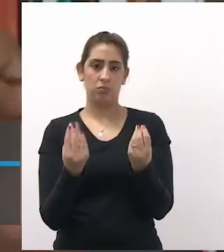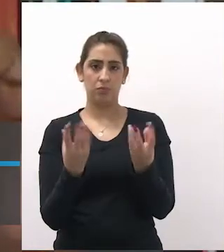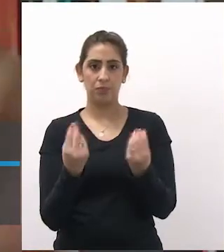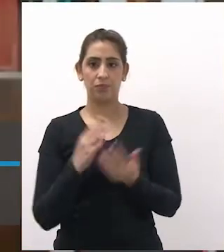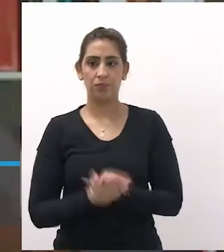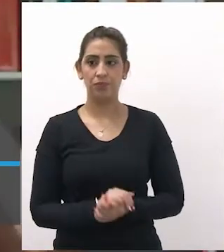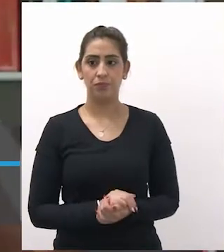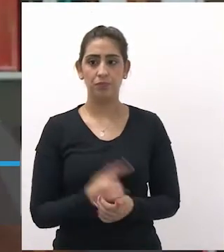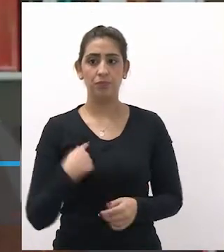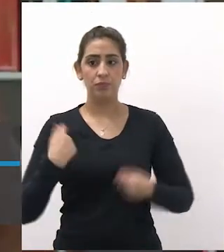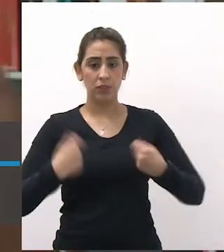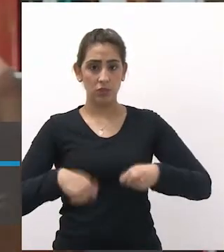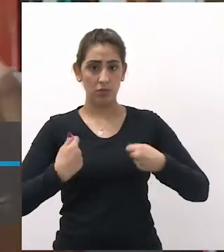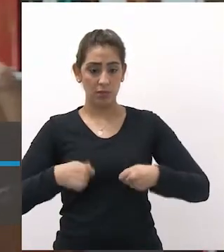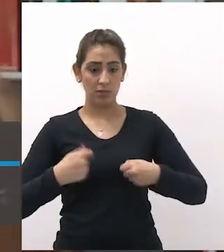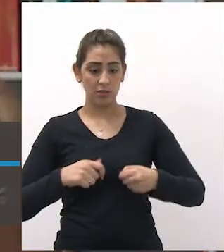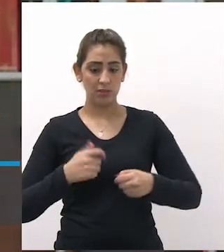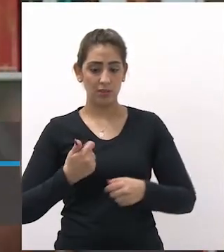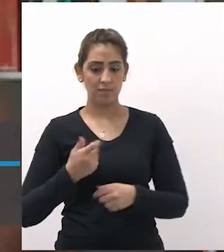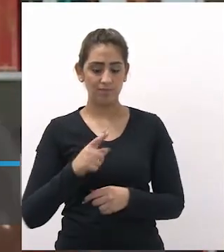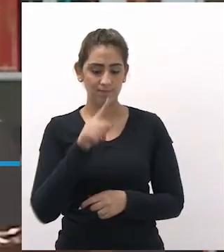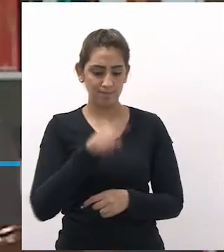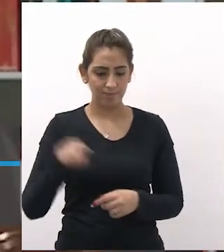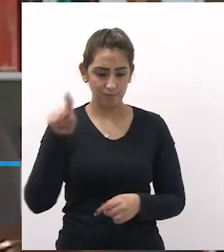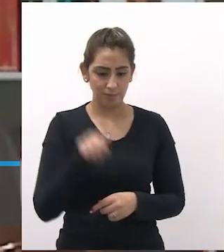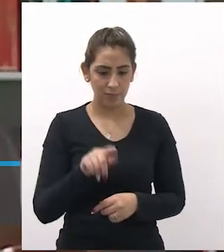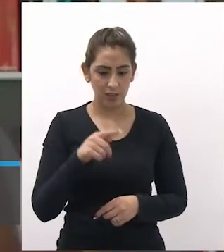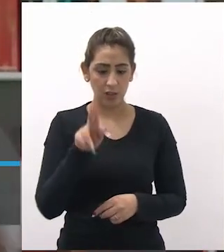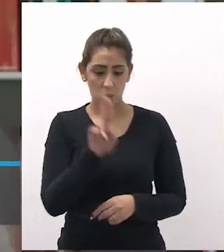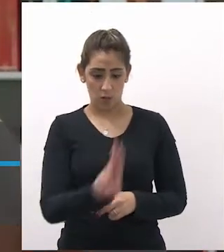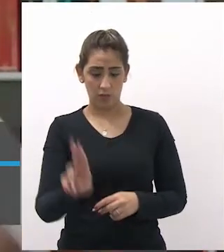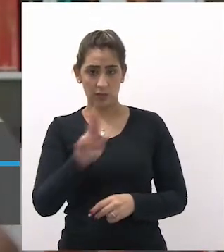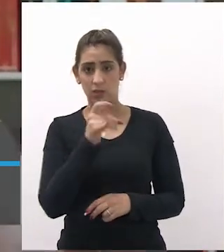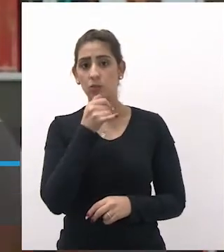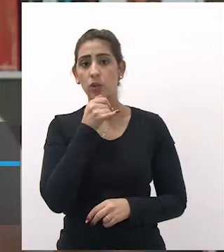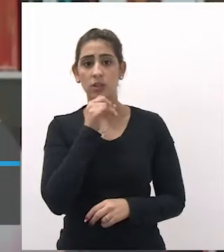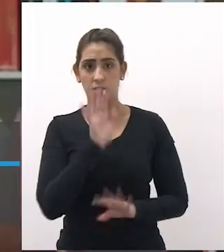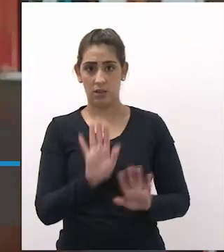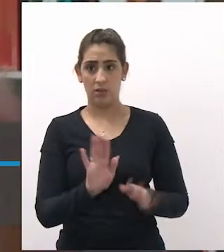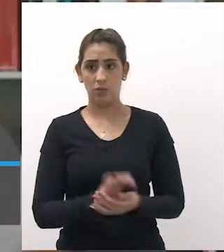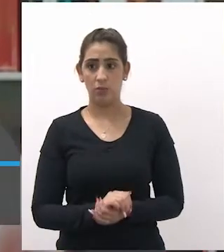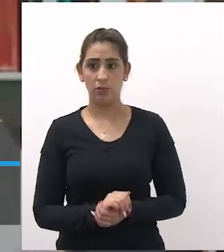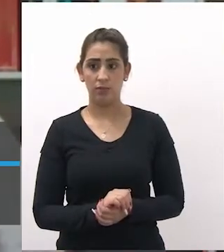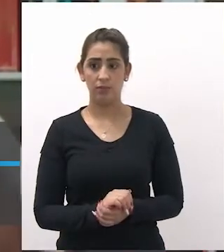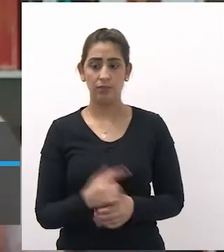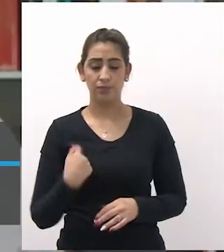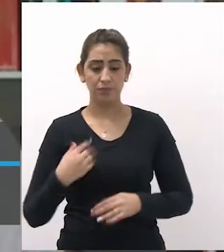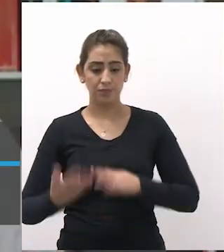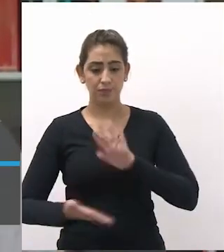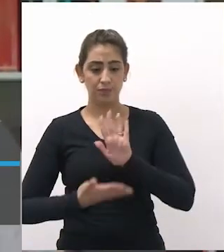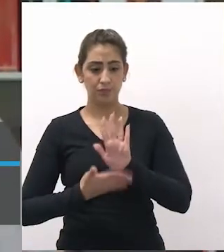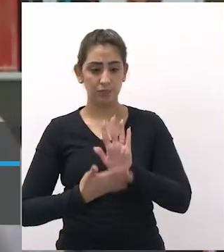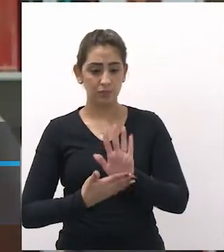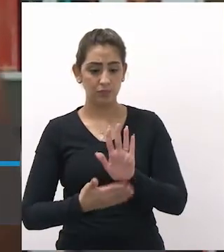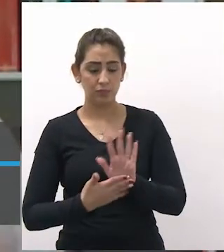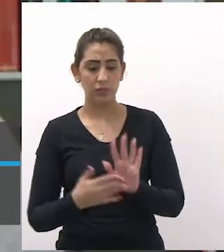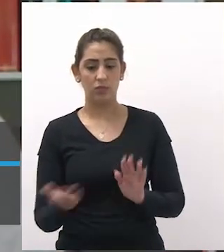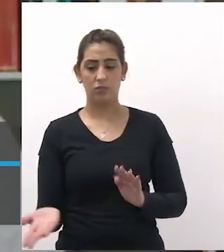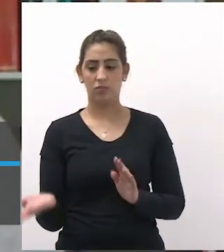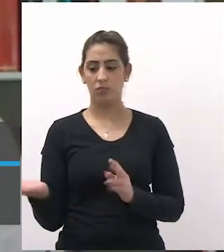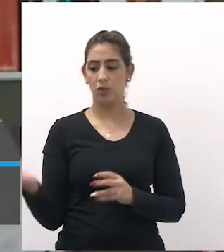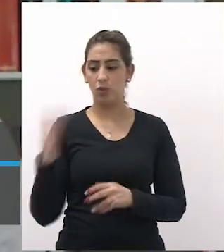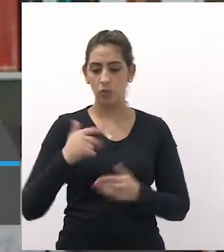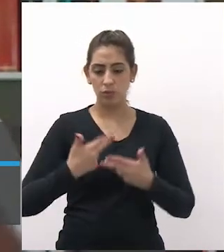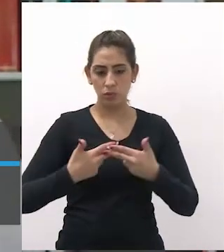precisa virar a chave para a gente se questionar, por exemplo, na universidade. Quantos profissionais falaram, trouxeram, colocaram